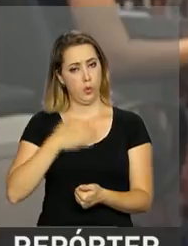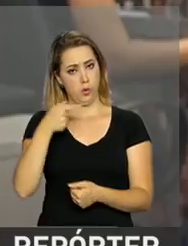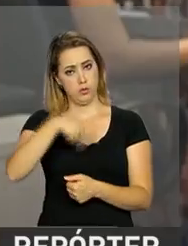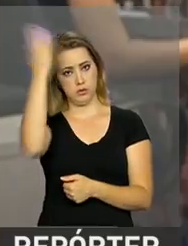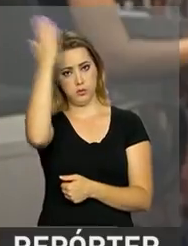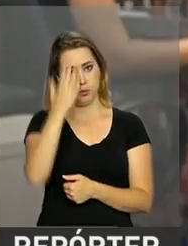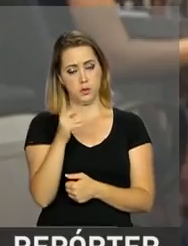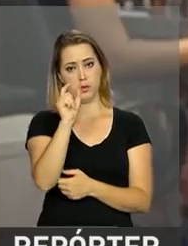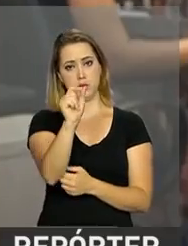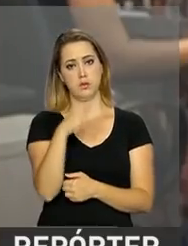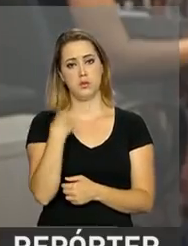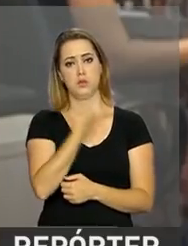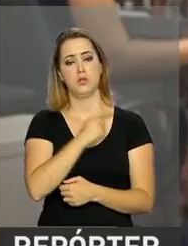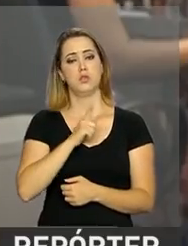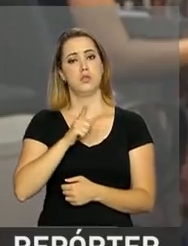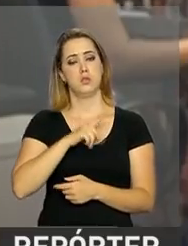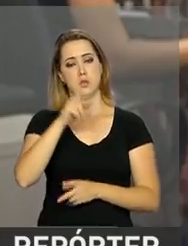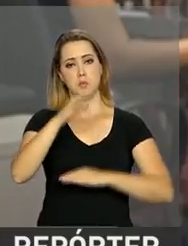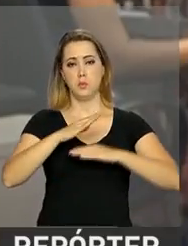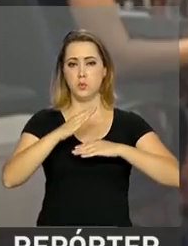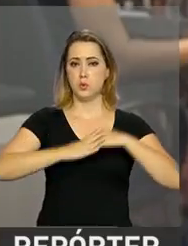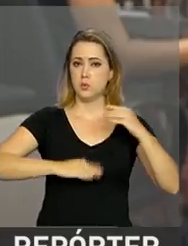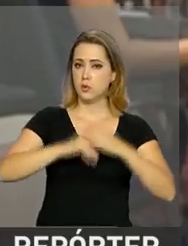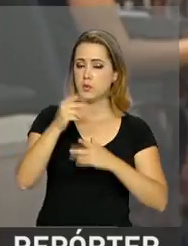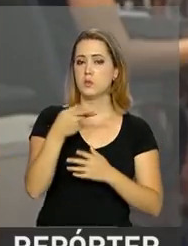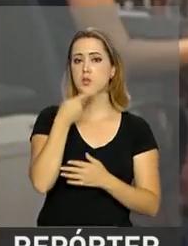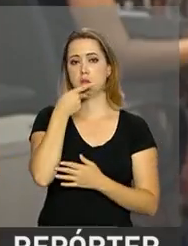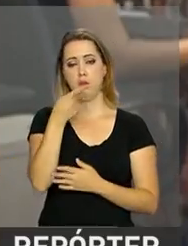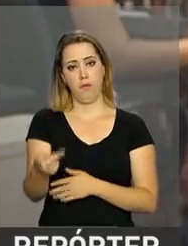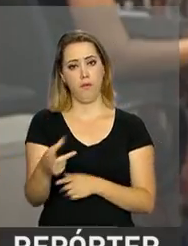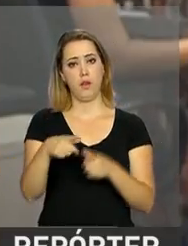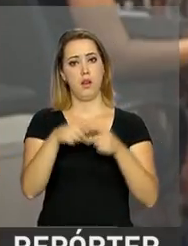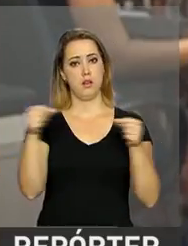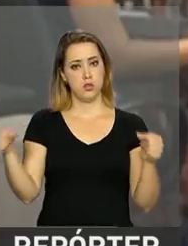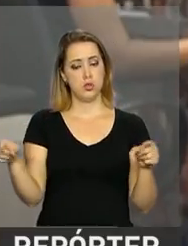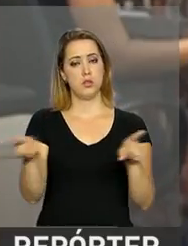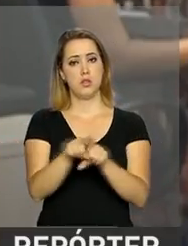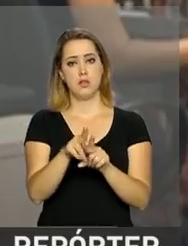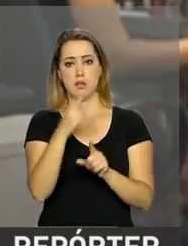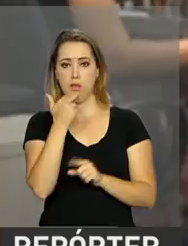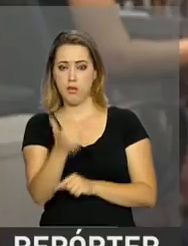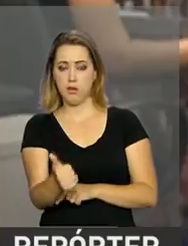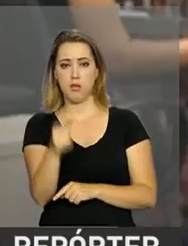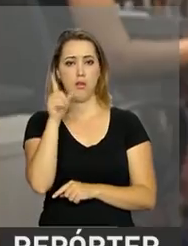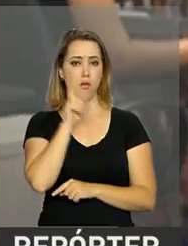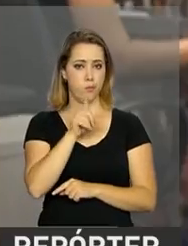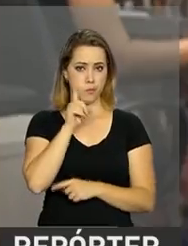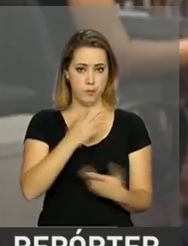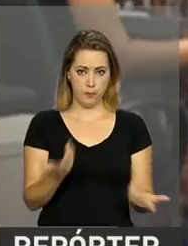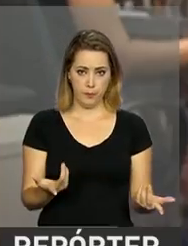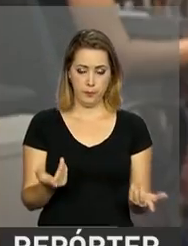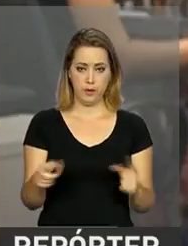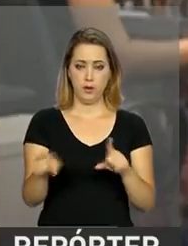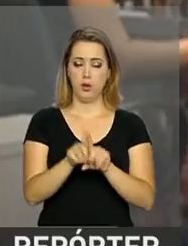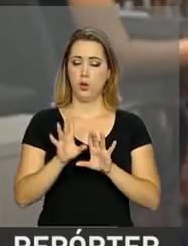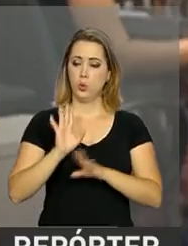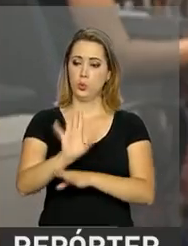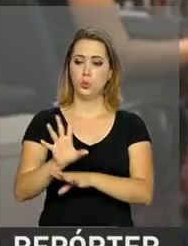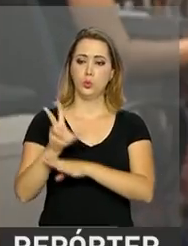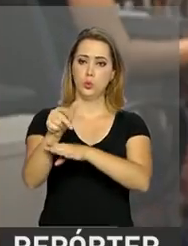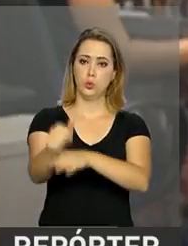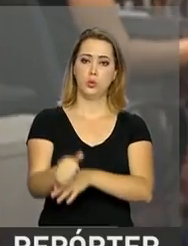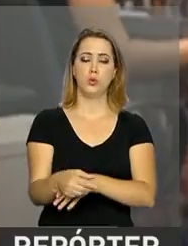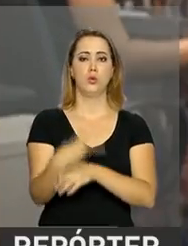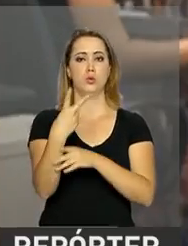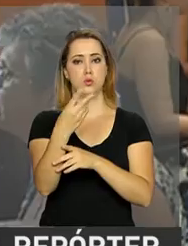possuímos profissionais qualificados que falem a língua local e também o inglês e dá todo o suporte 24 horas para